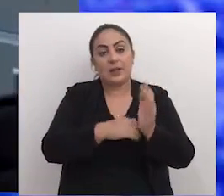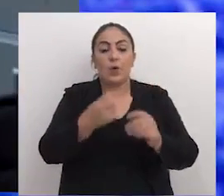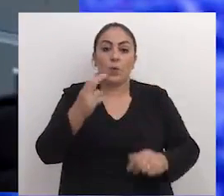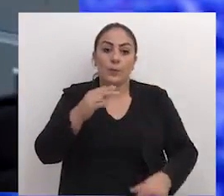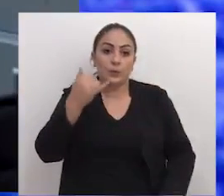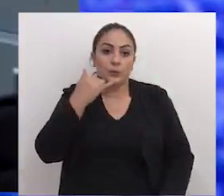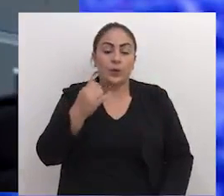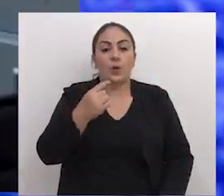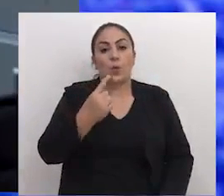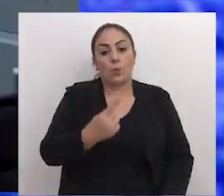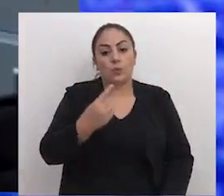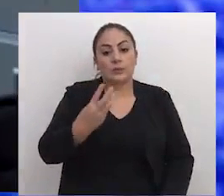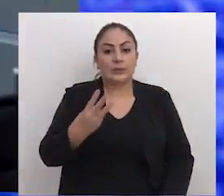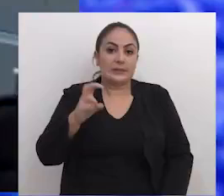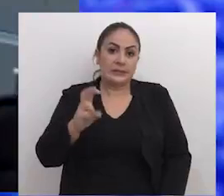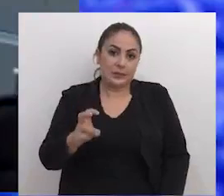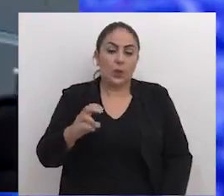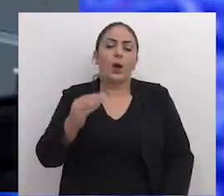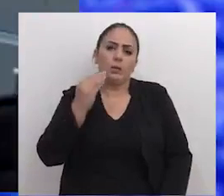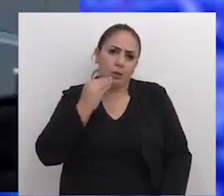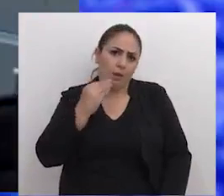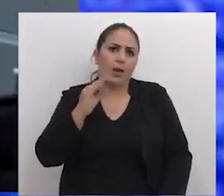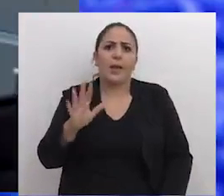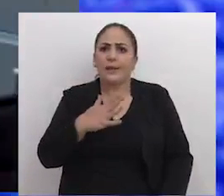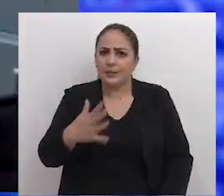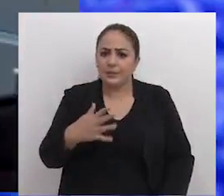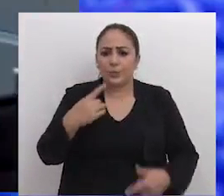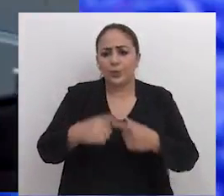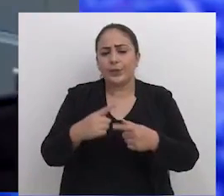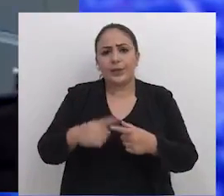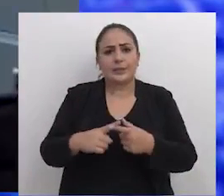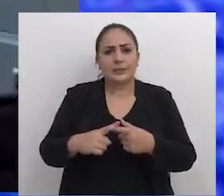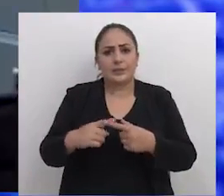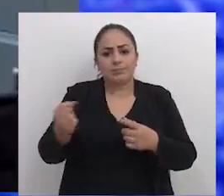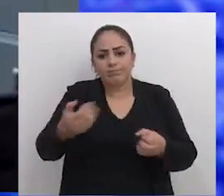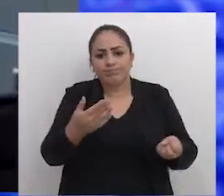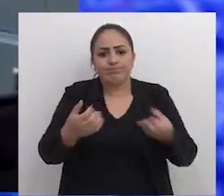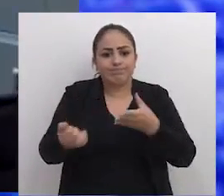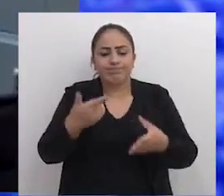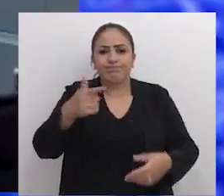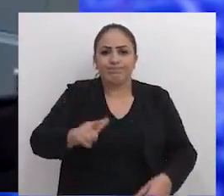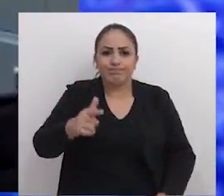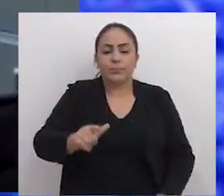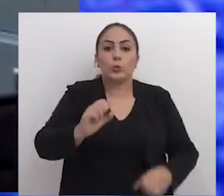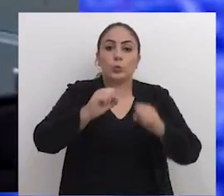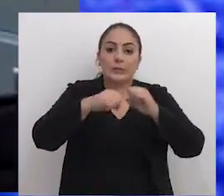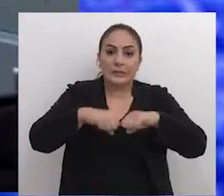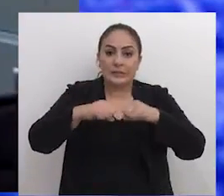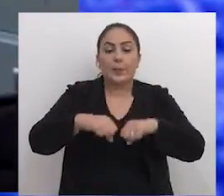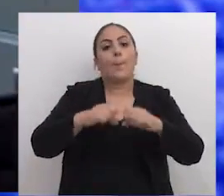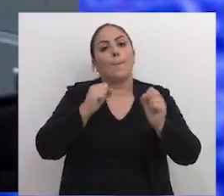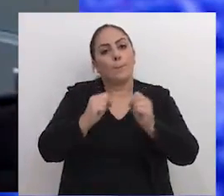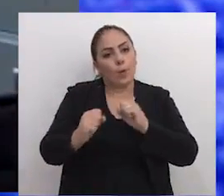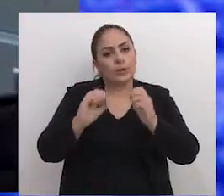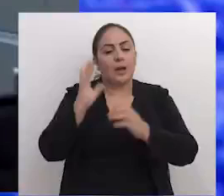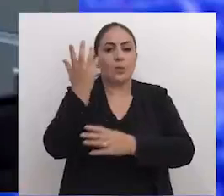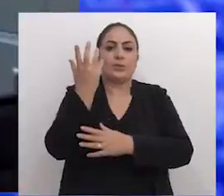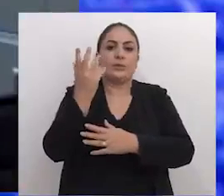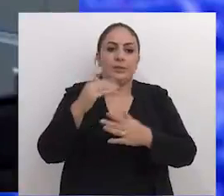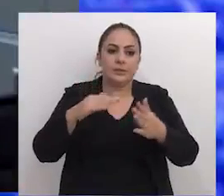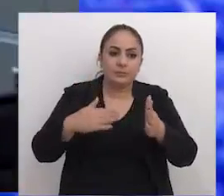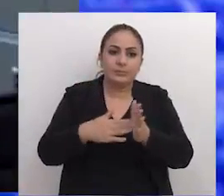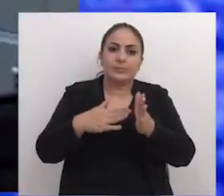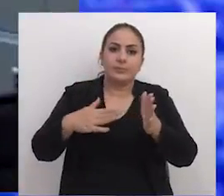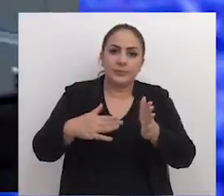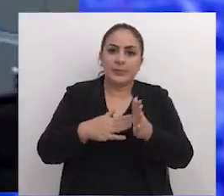telefone 135. Claro que, às vezes, em função das atualizações constantes do sistema, podem